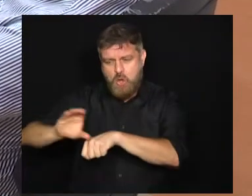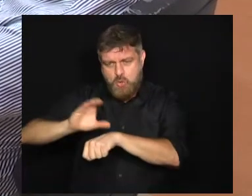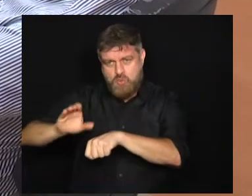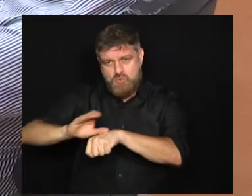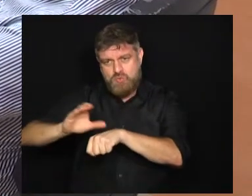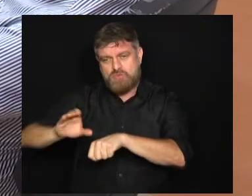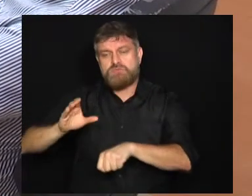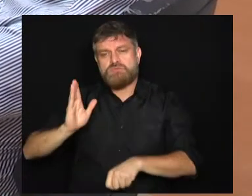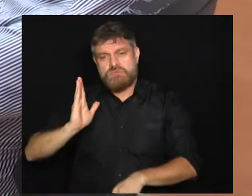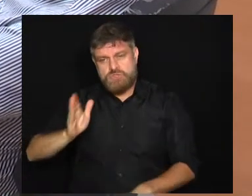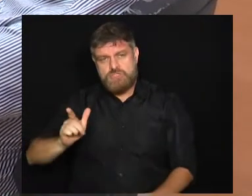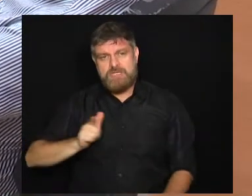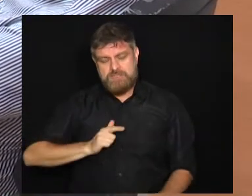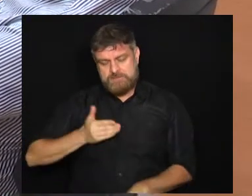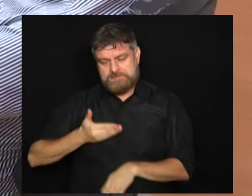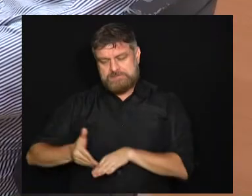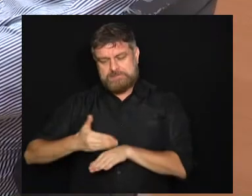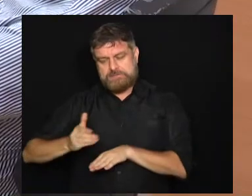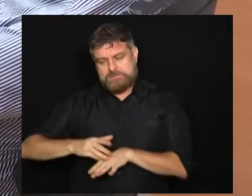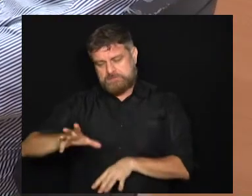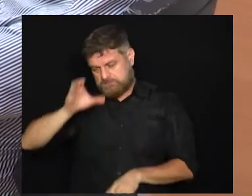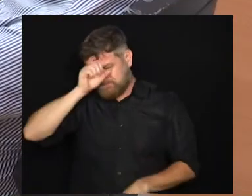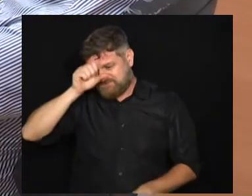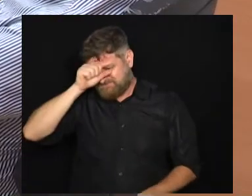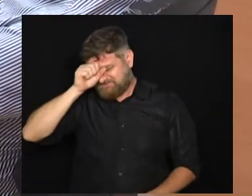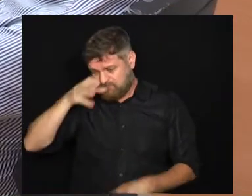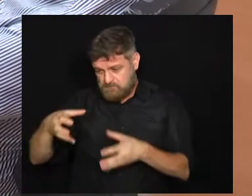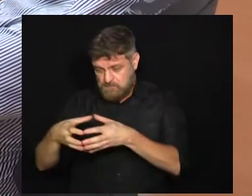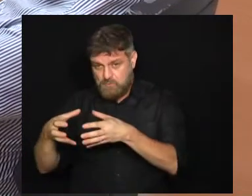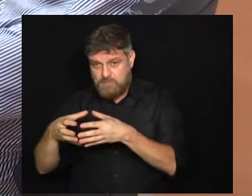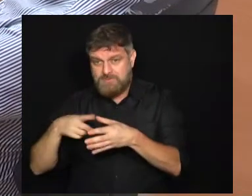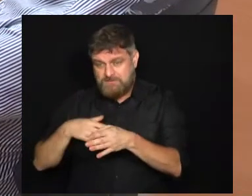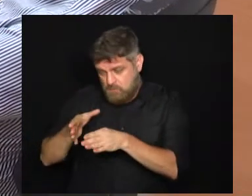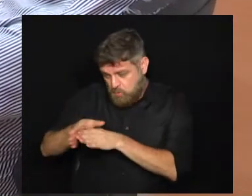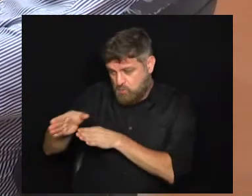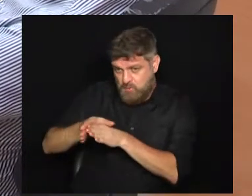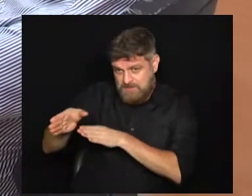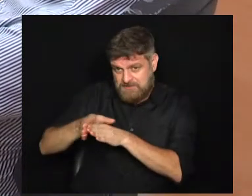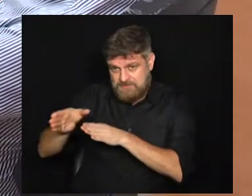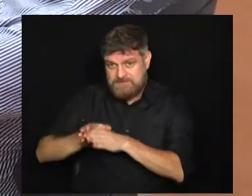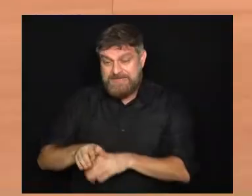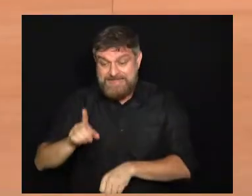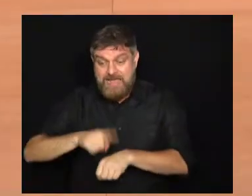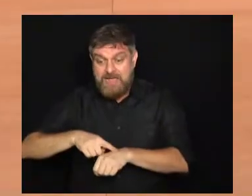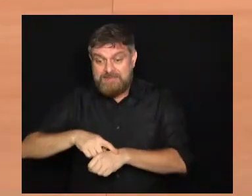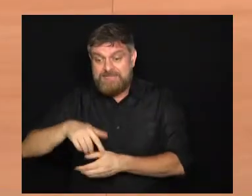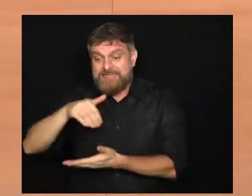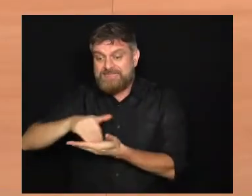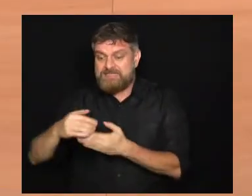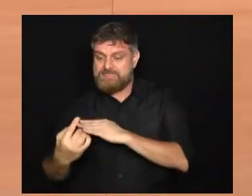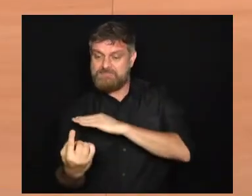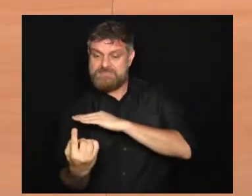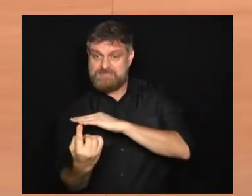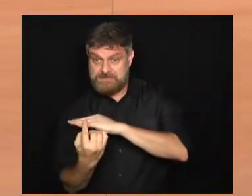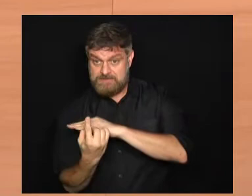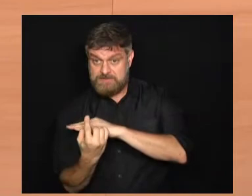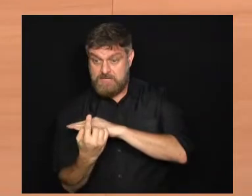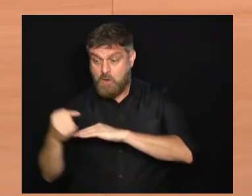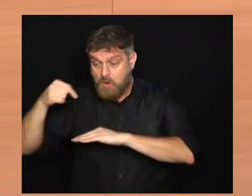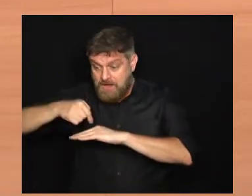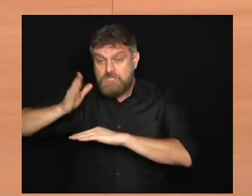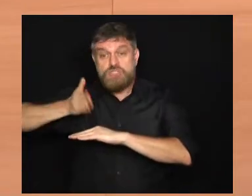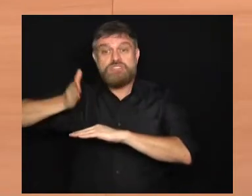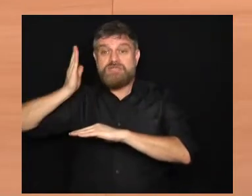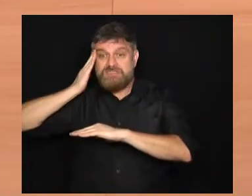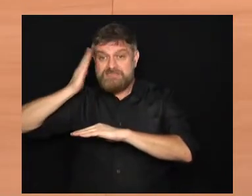com treinamento das equipes, orientações ao pessoal da recepção, orientação do pessoal de